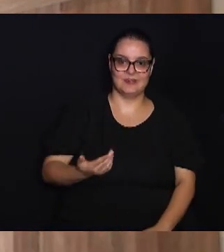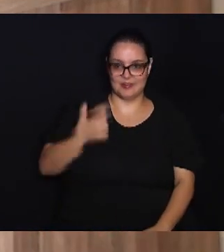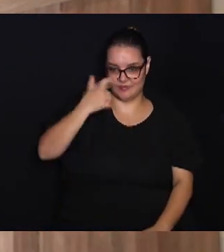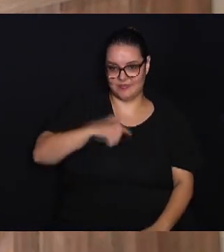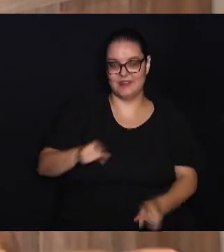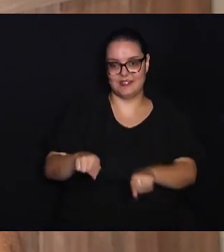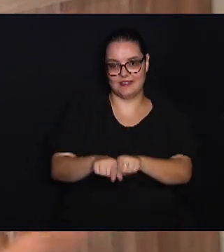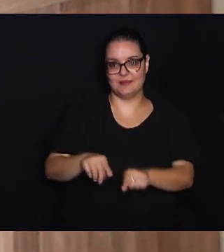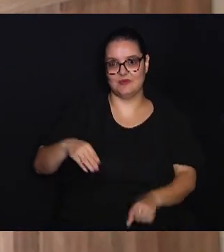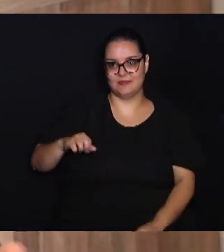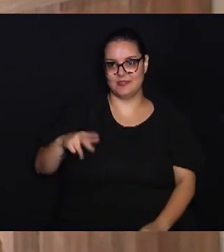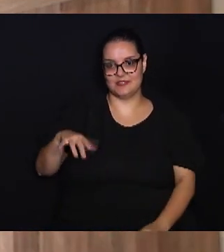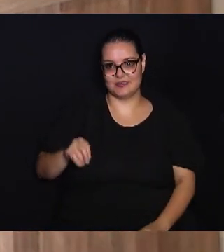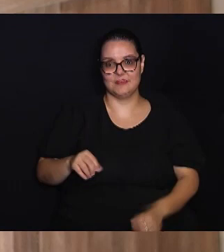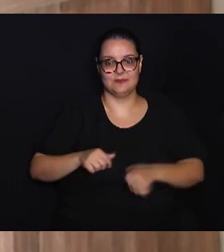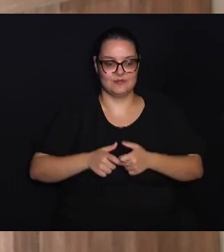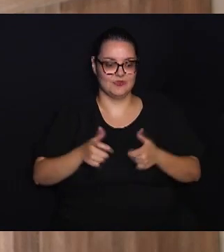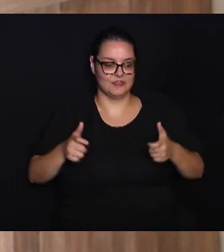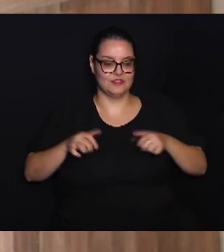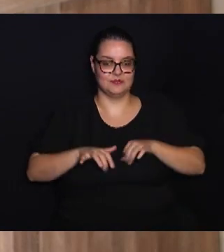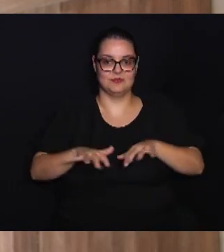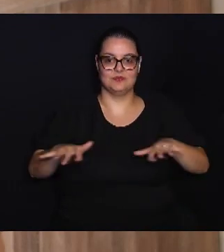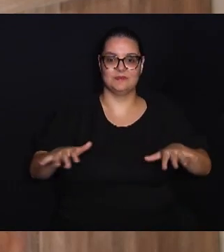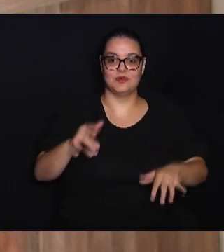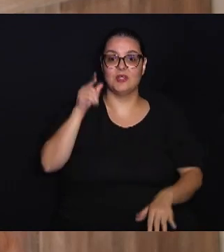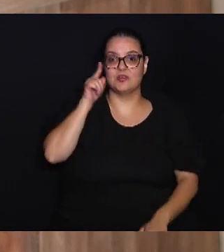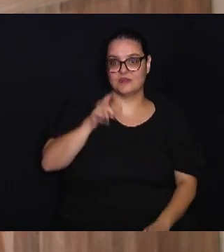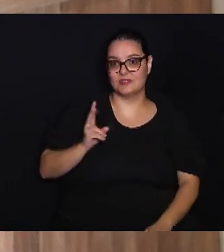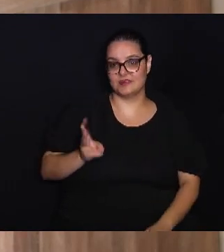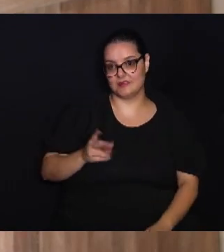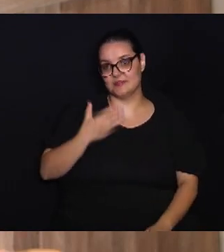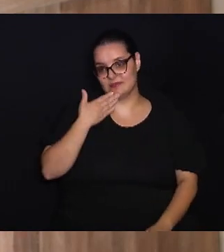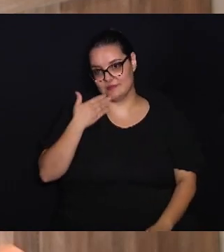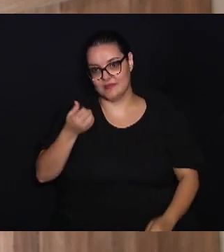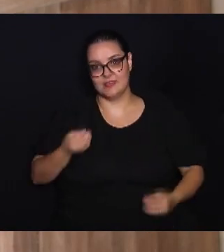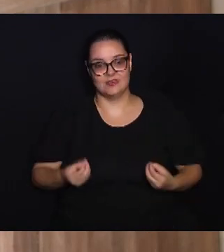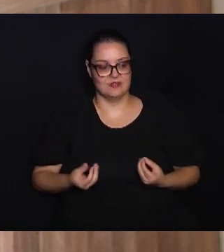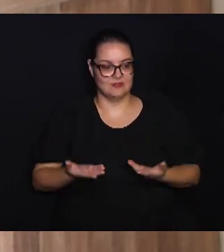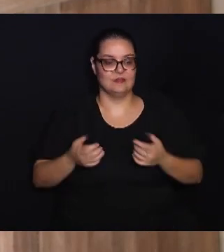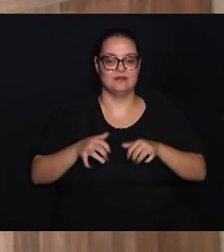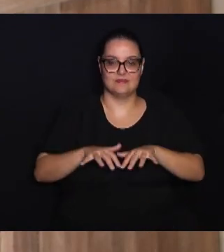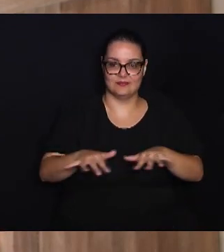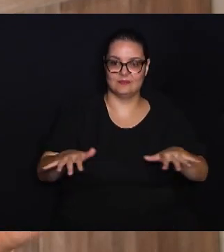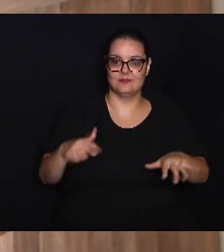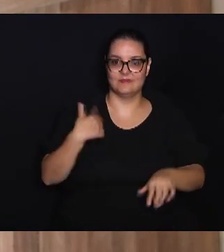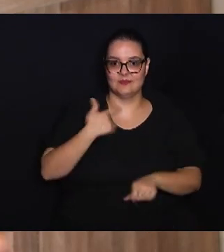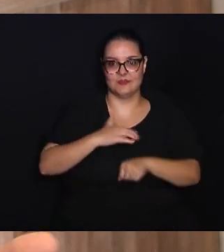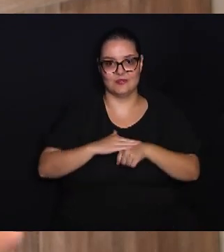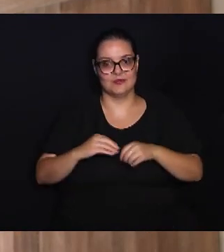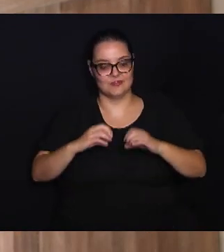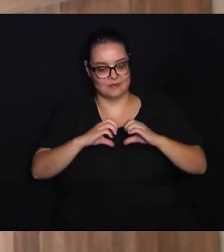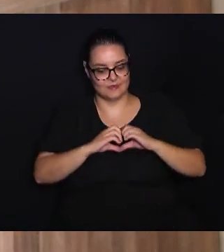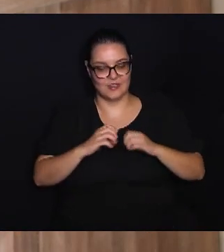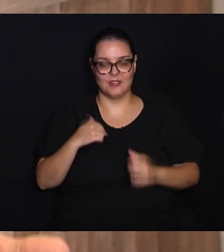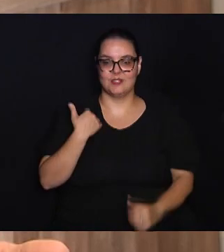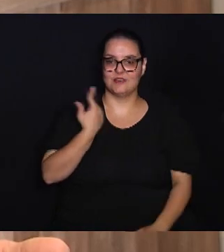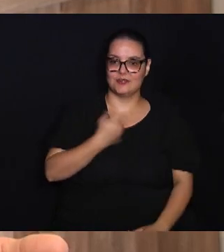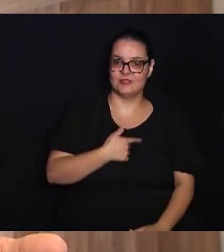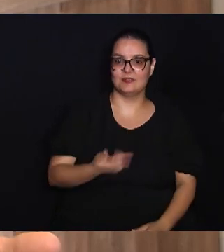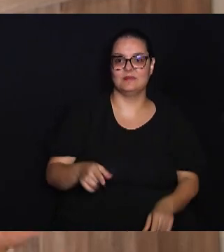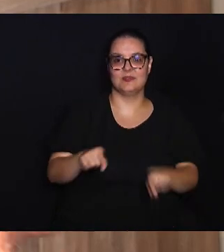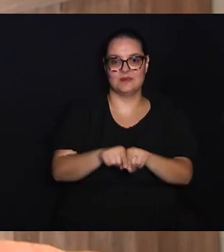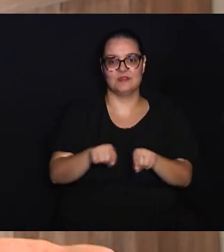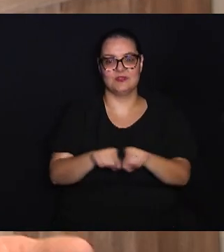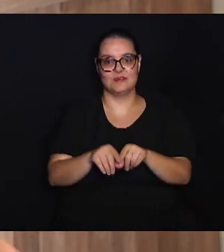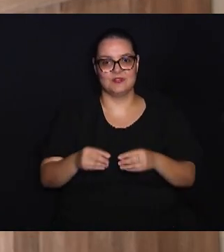me do Marcelo cresça se expande que a gente consiga sempre levar o melhor né levar nosso carinho nosso amor e levar